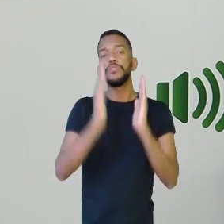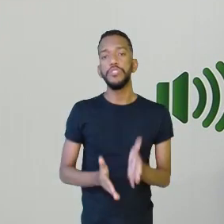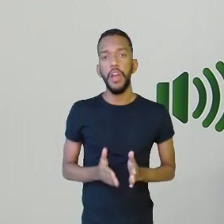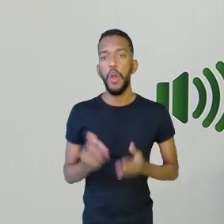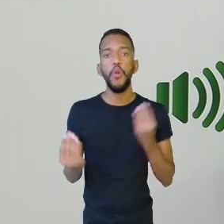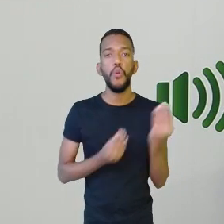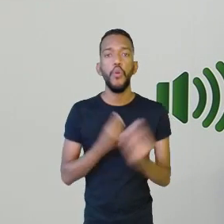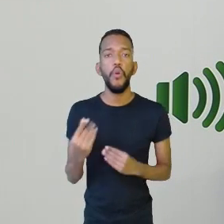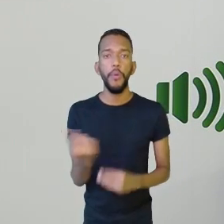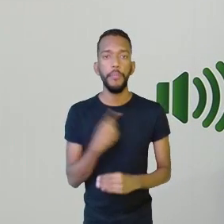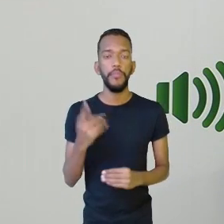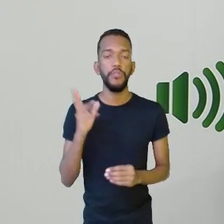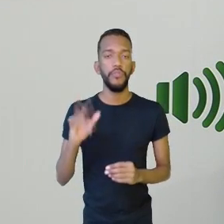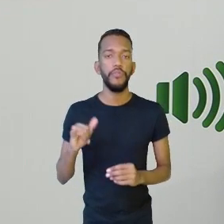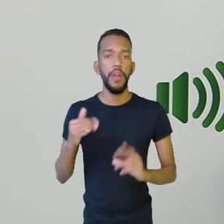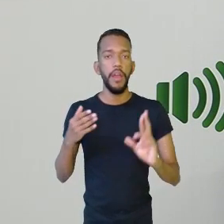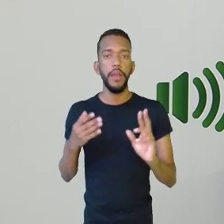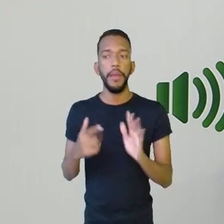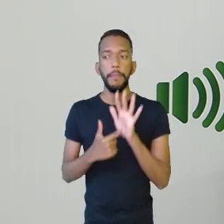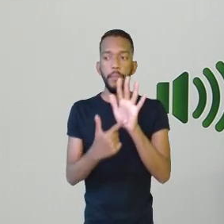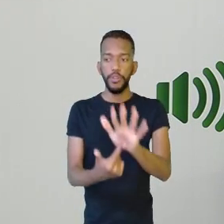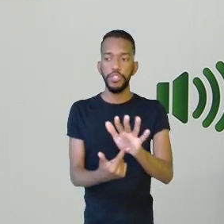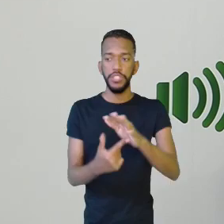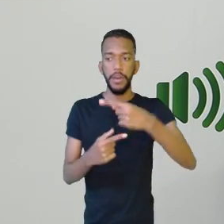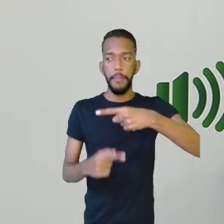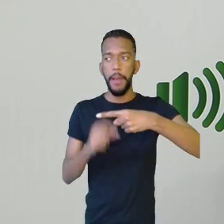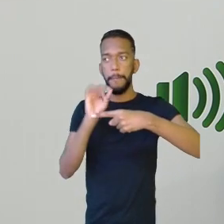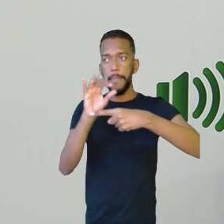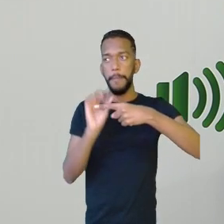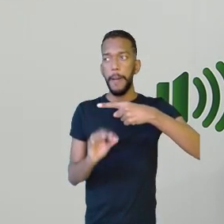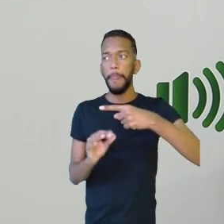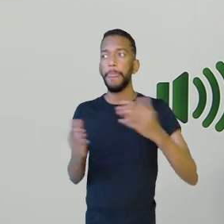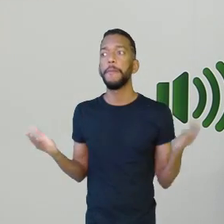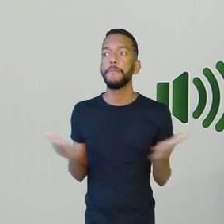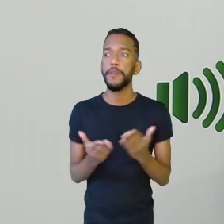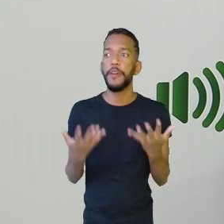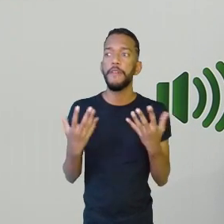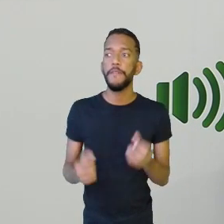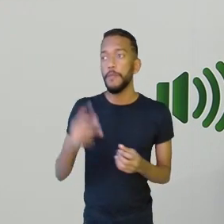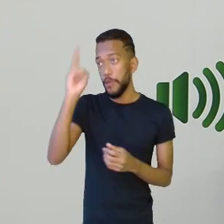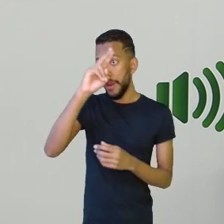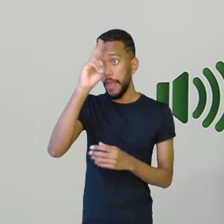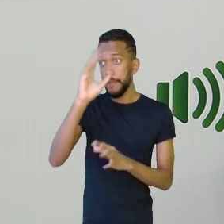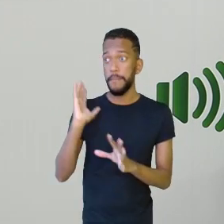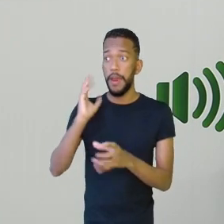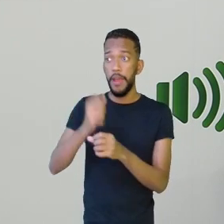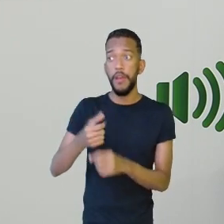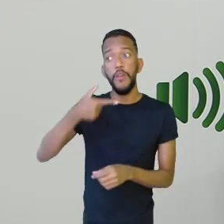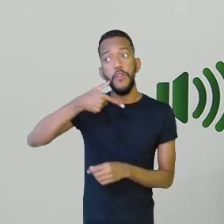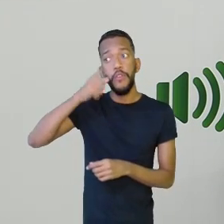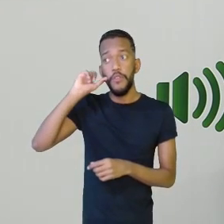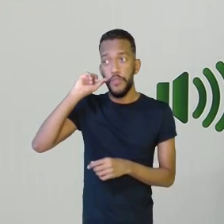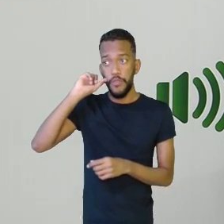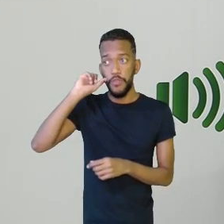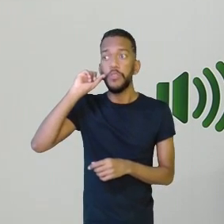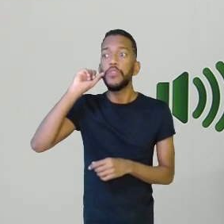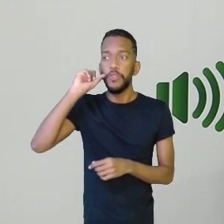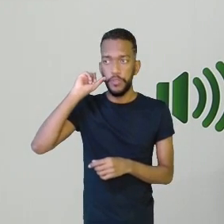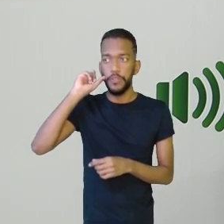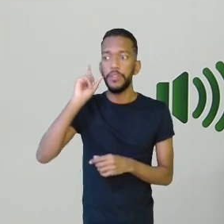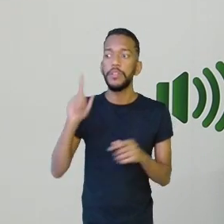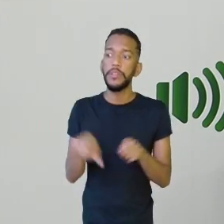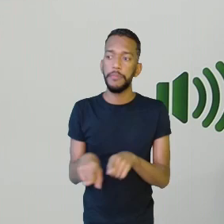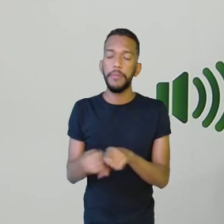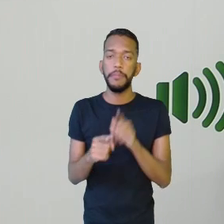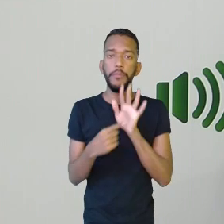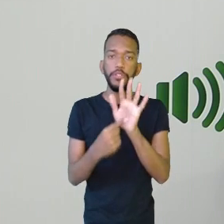nós representamos a fração, vamos relembrar ali o que nós já tínhamos visto ontem e